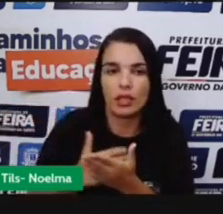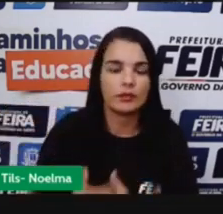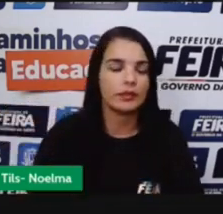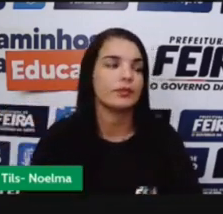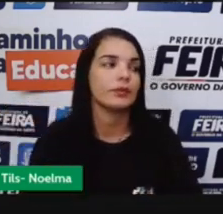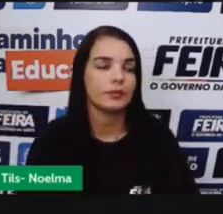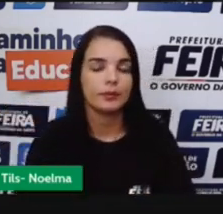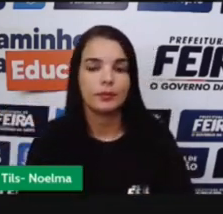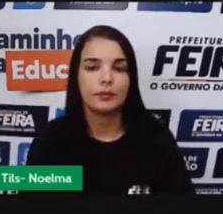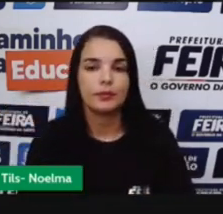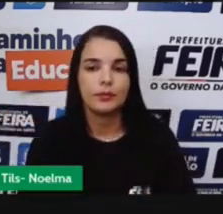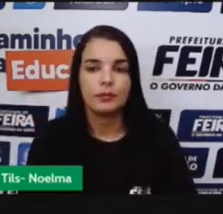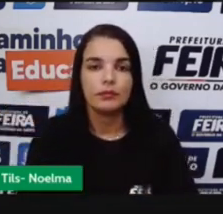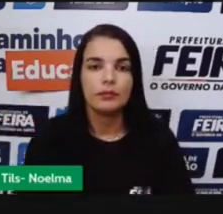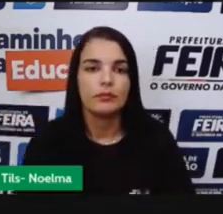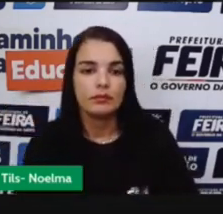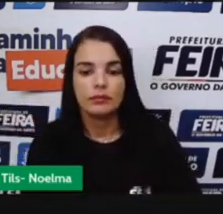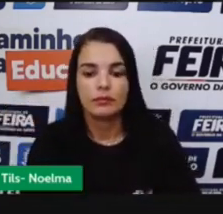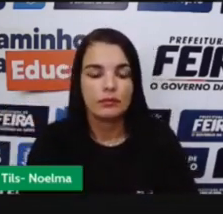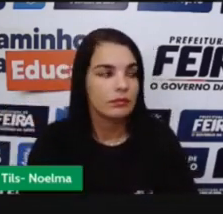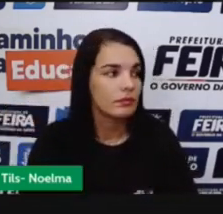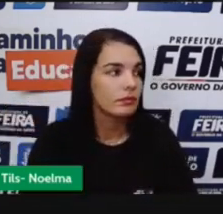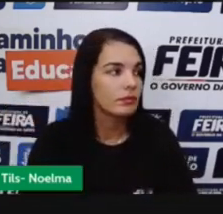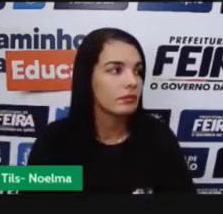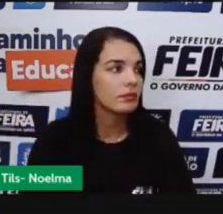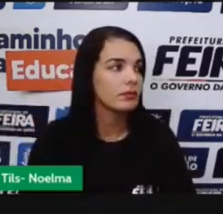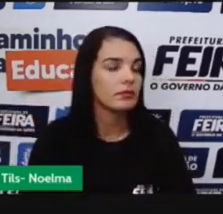Cada caixa